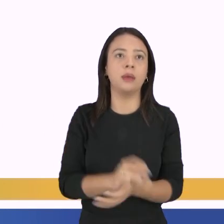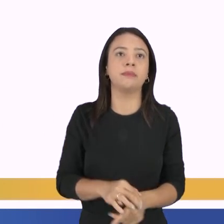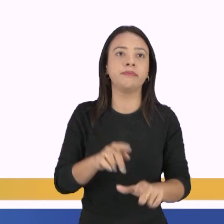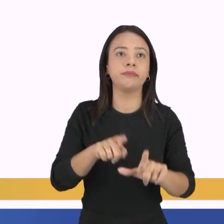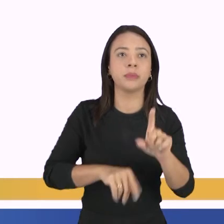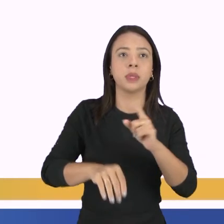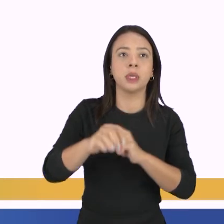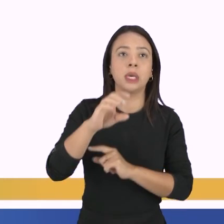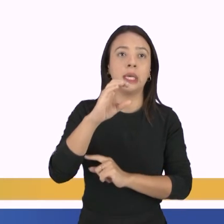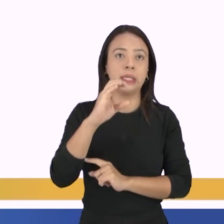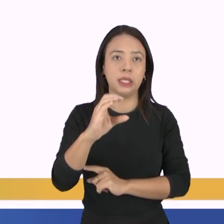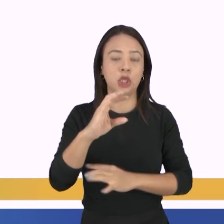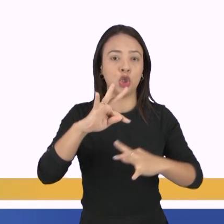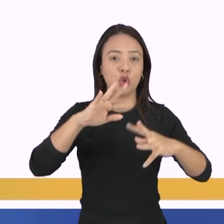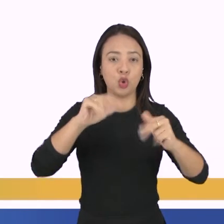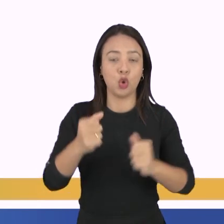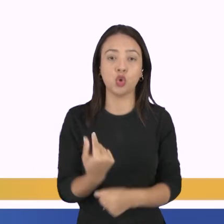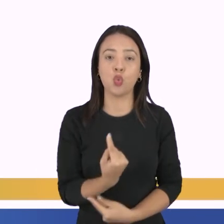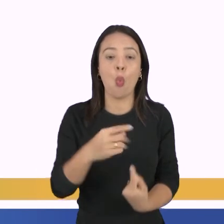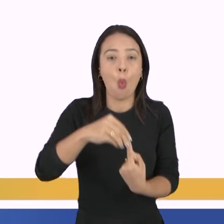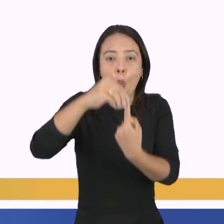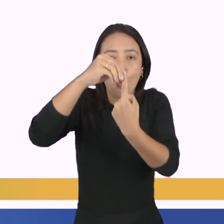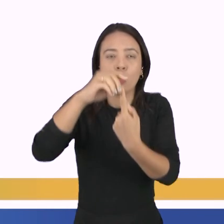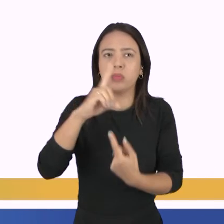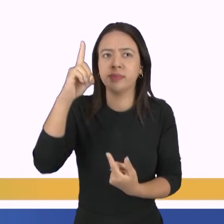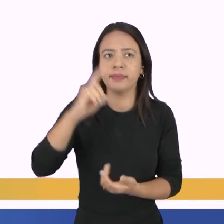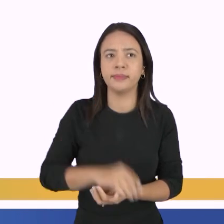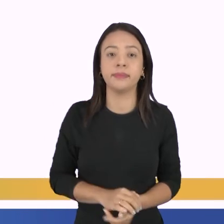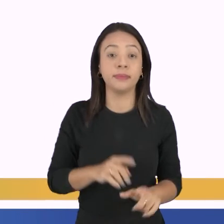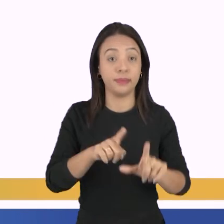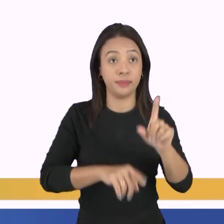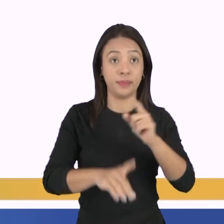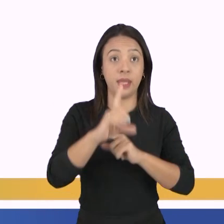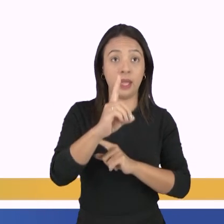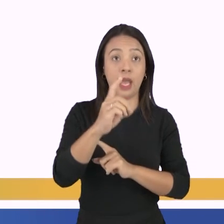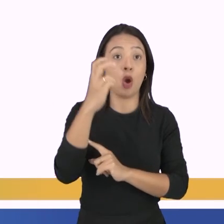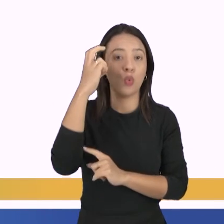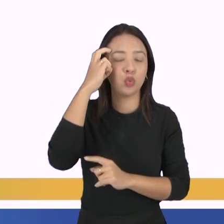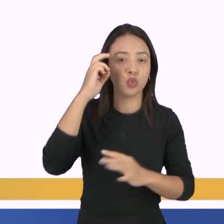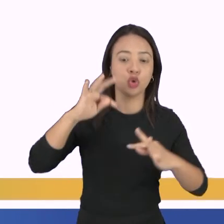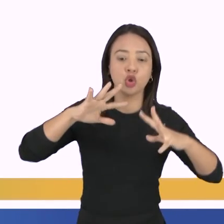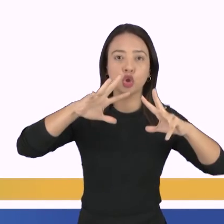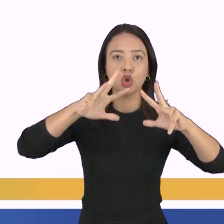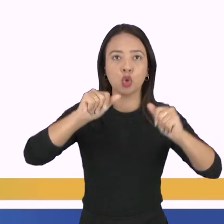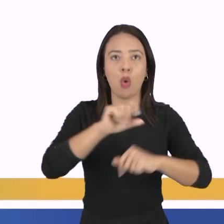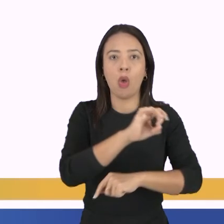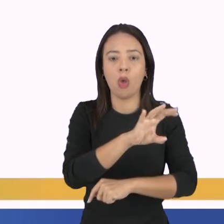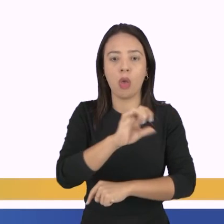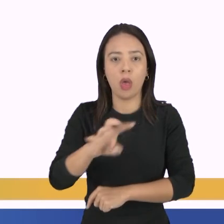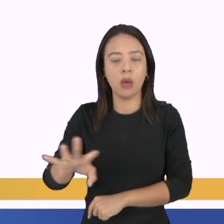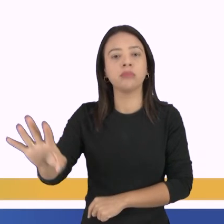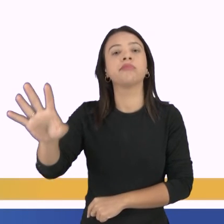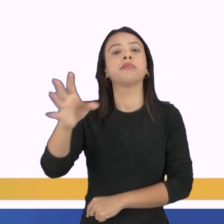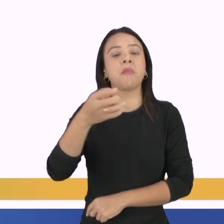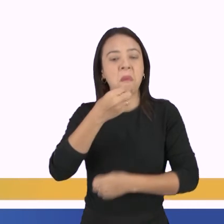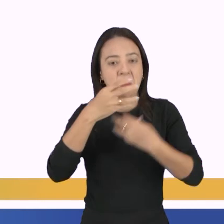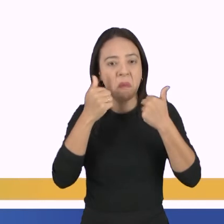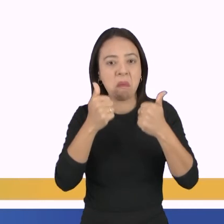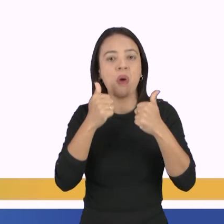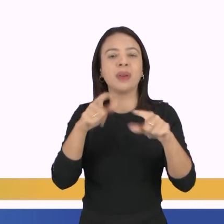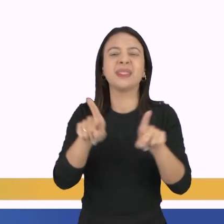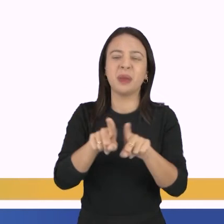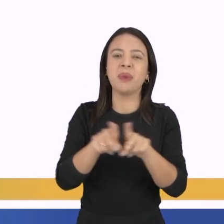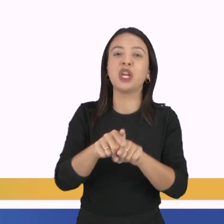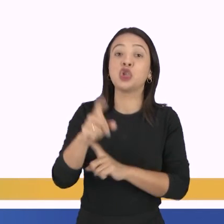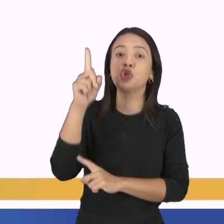a letra D, a cultura de cada povo era rica e complexa. Então, pessoal, qual seria a resposta correta aí com respeito, né, à